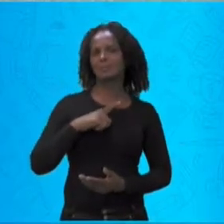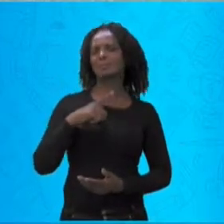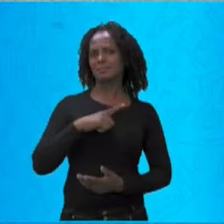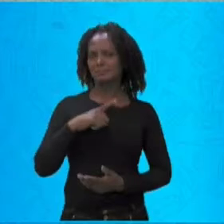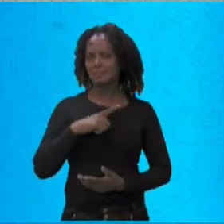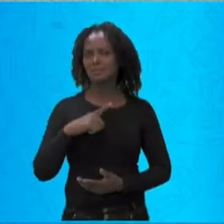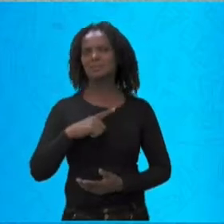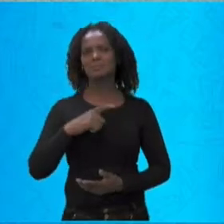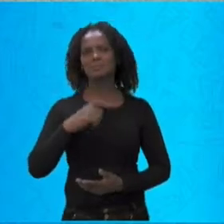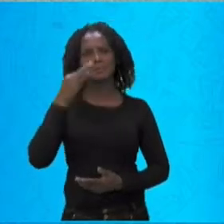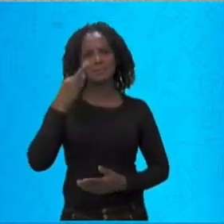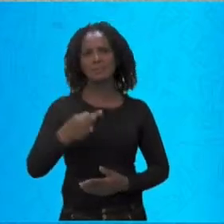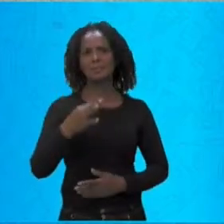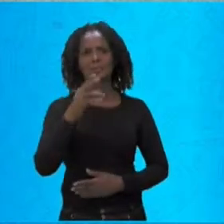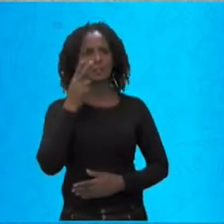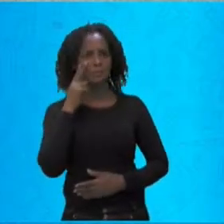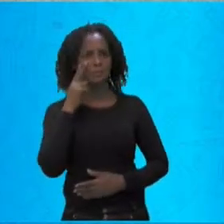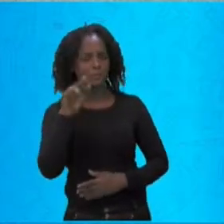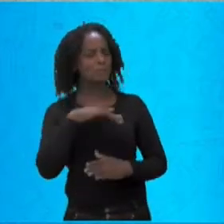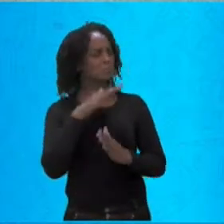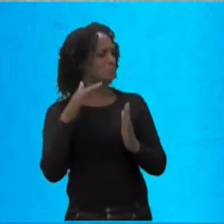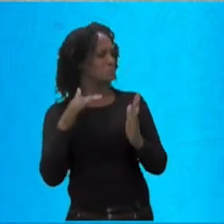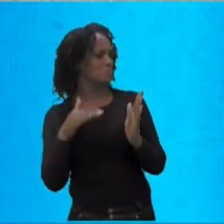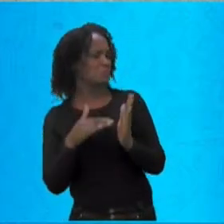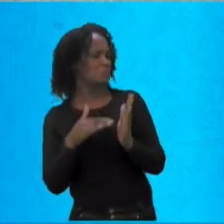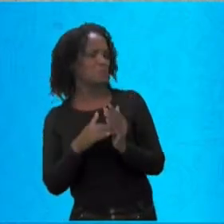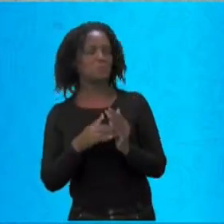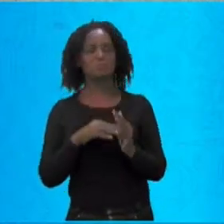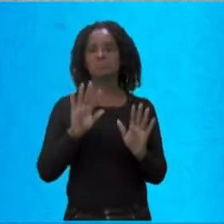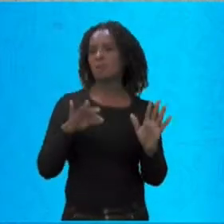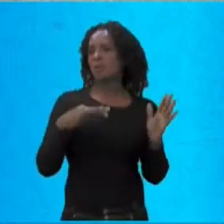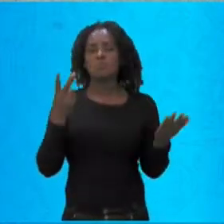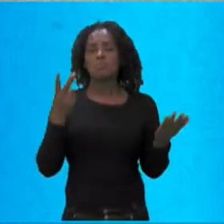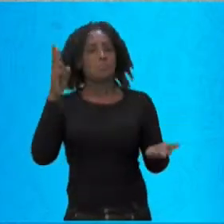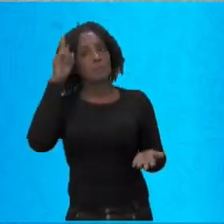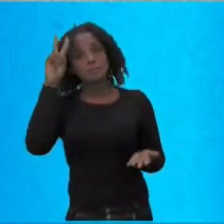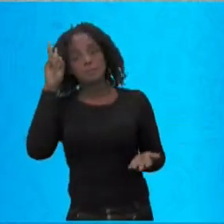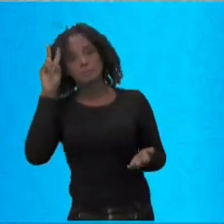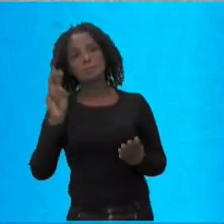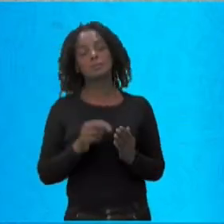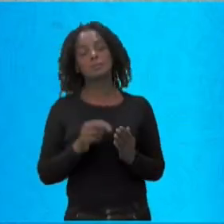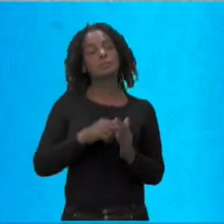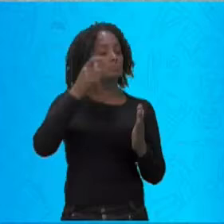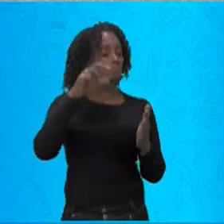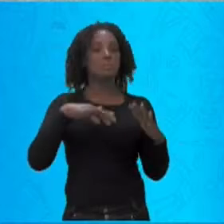viu todos eles em algum texto, alguma história.